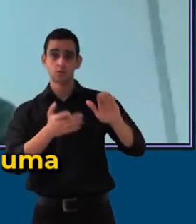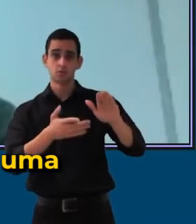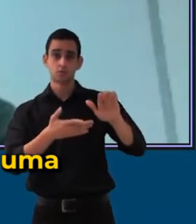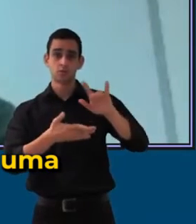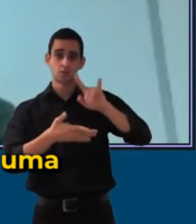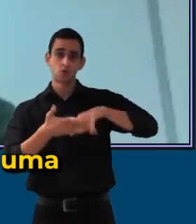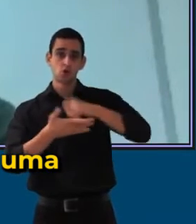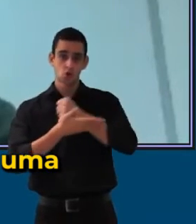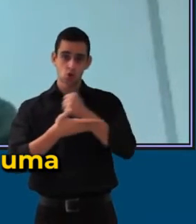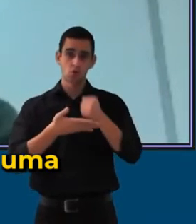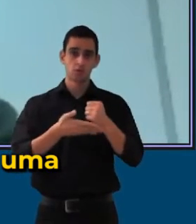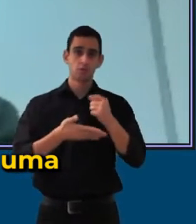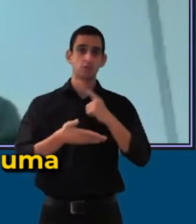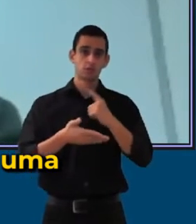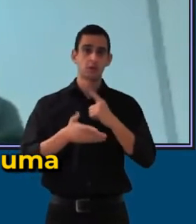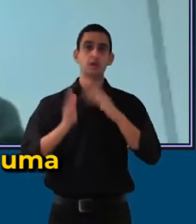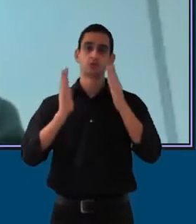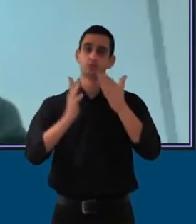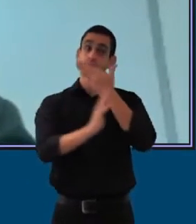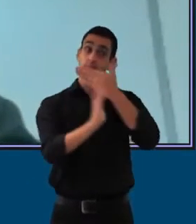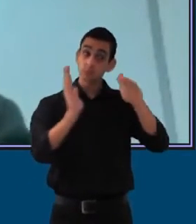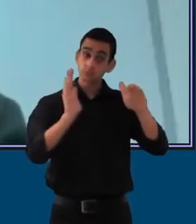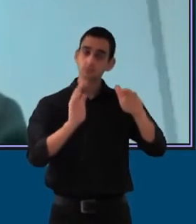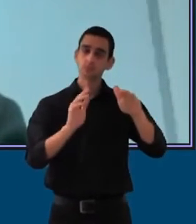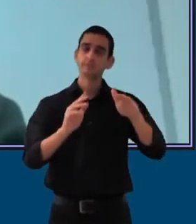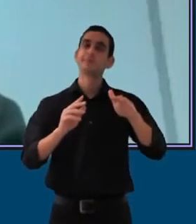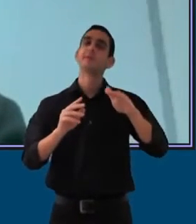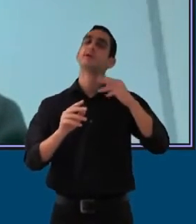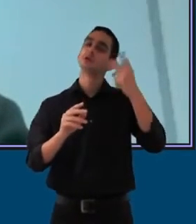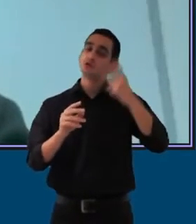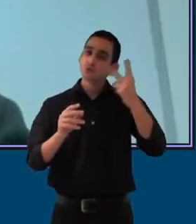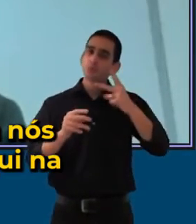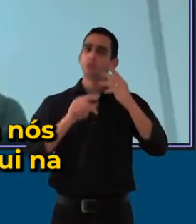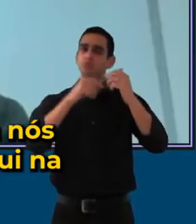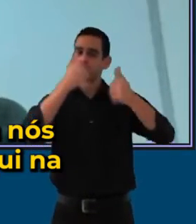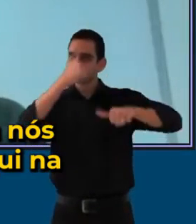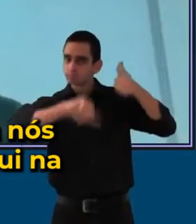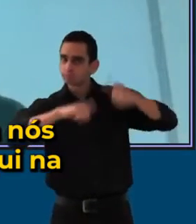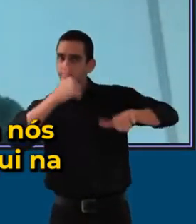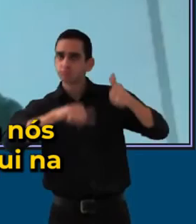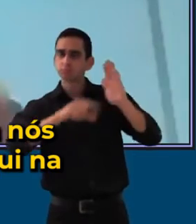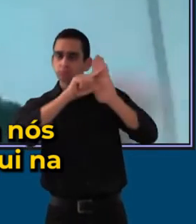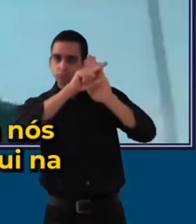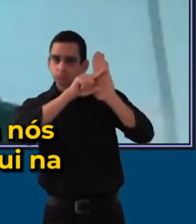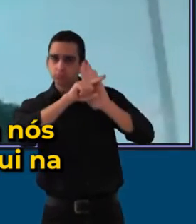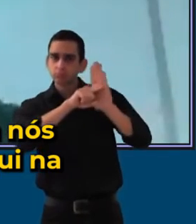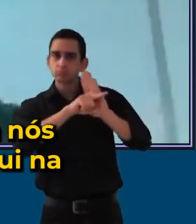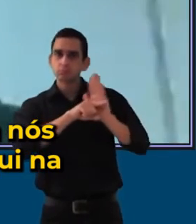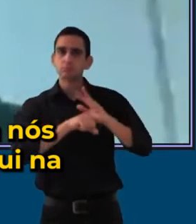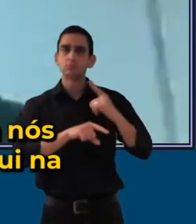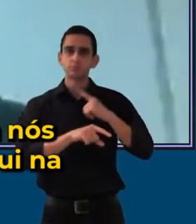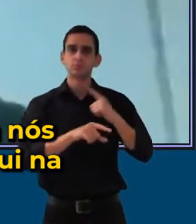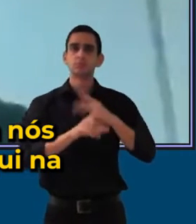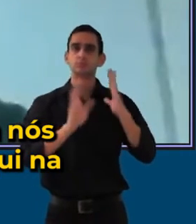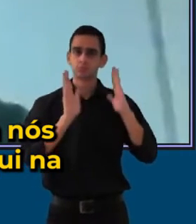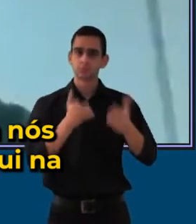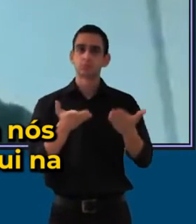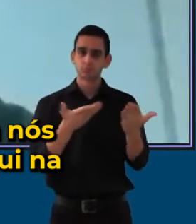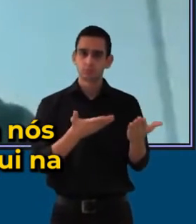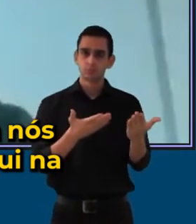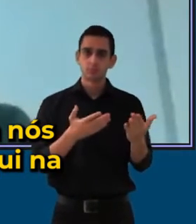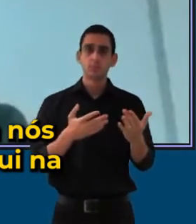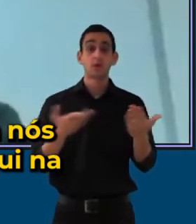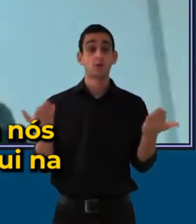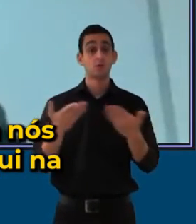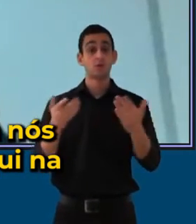recentemente recebeu uma segunda análise, né, são esses 2 documentos que são para nós os mais